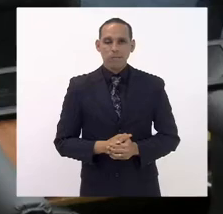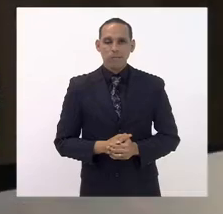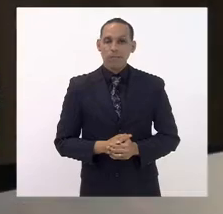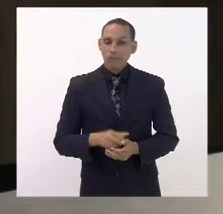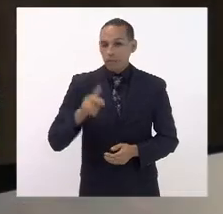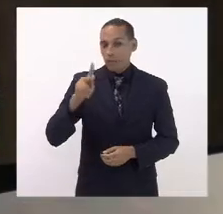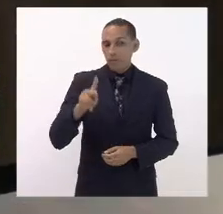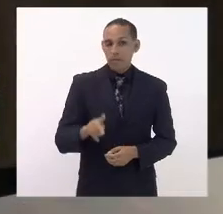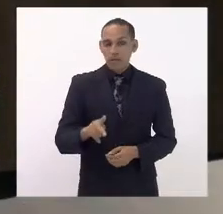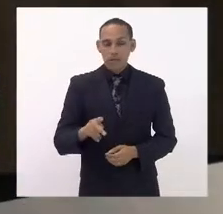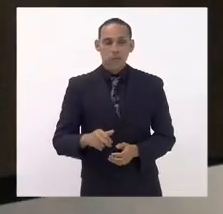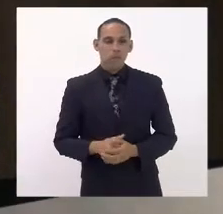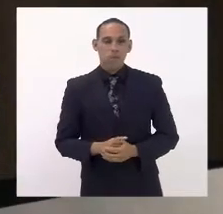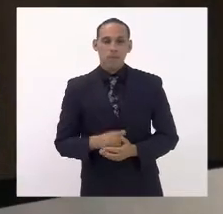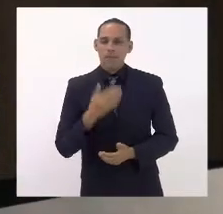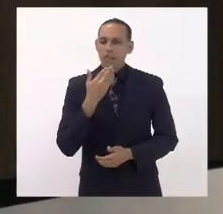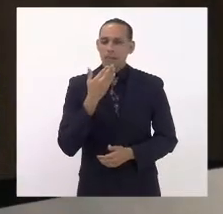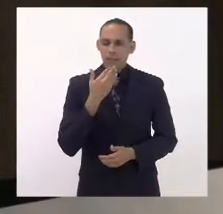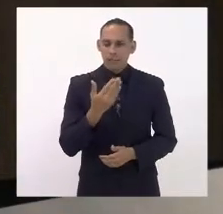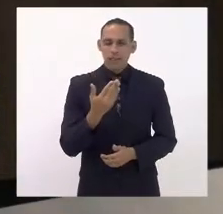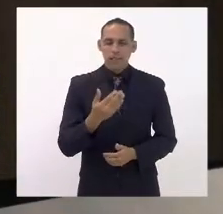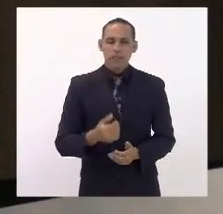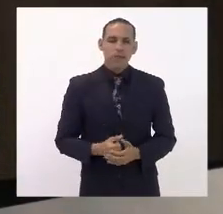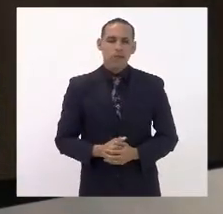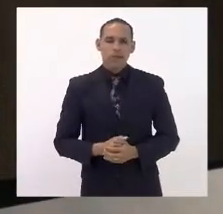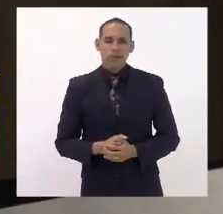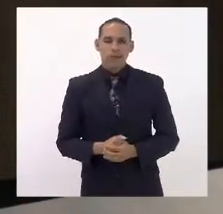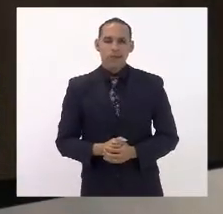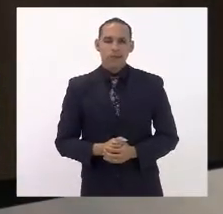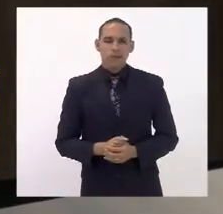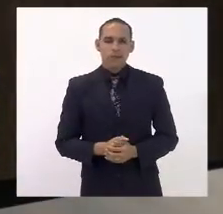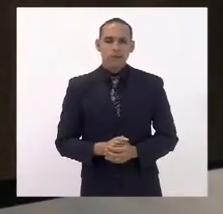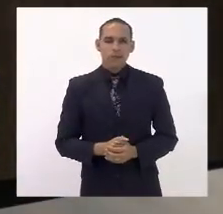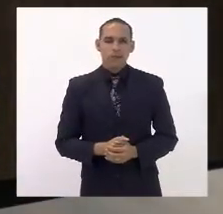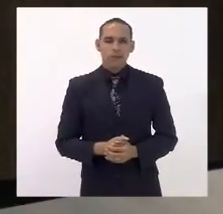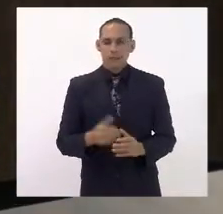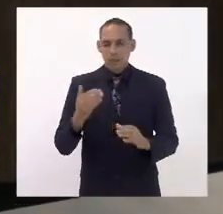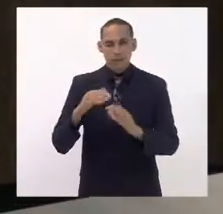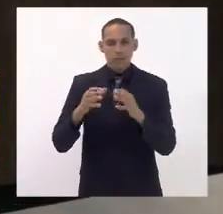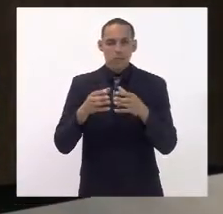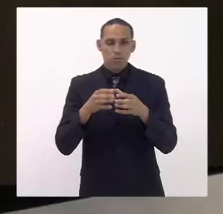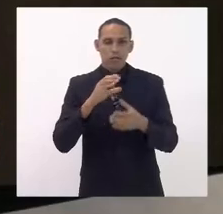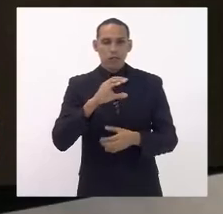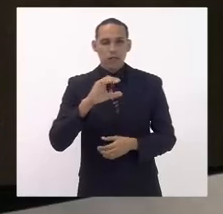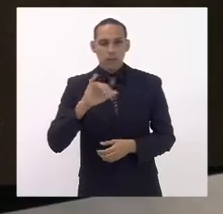Senhor presidente, queria pedir a Vossa Excelência que remetesse à CCJ o